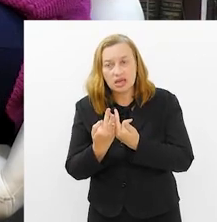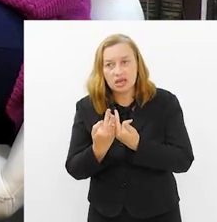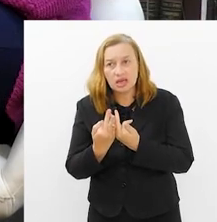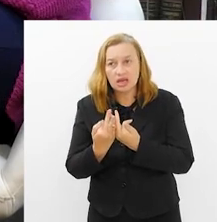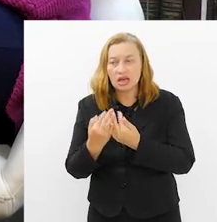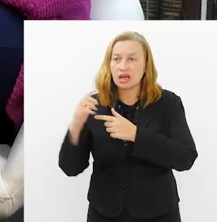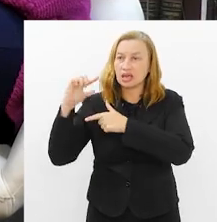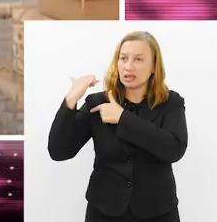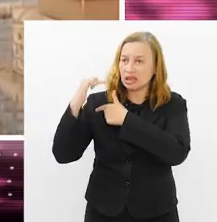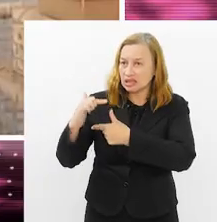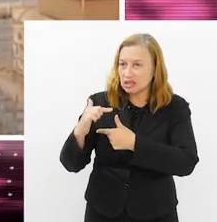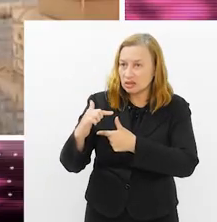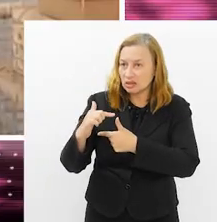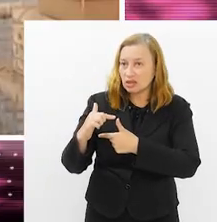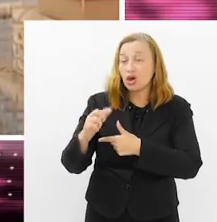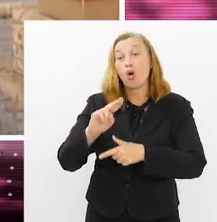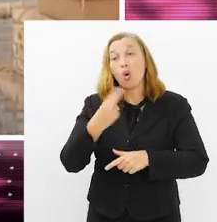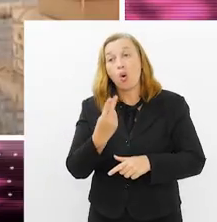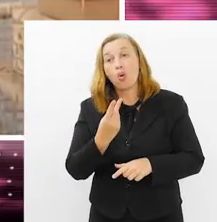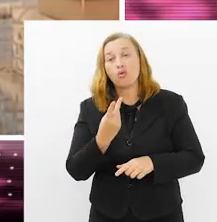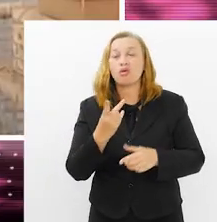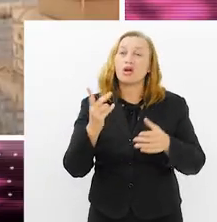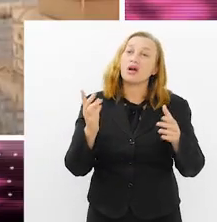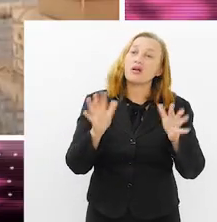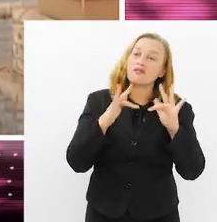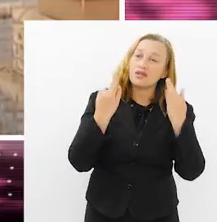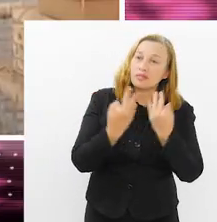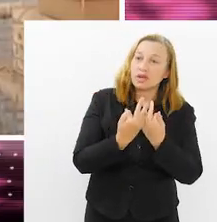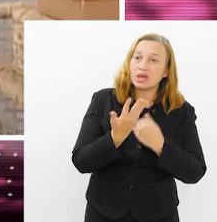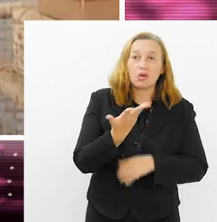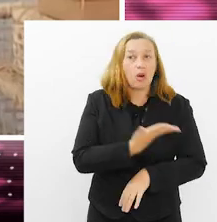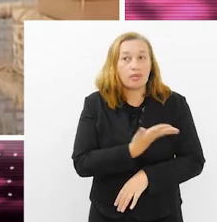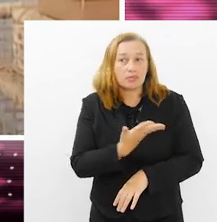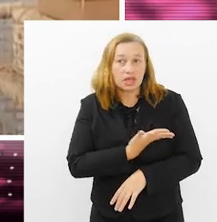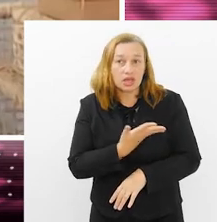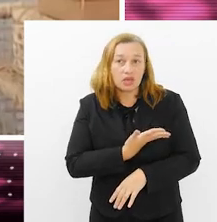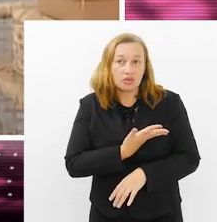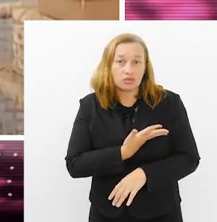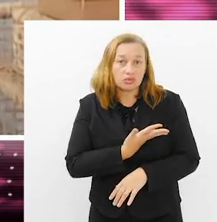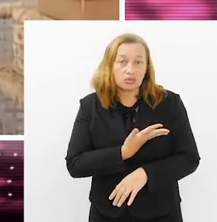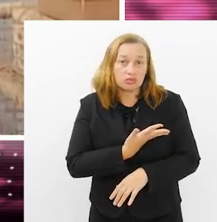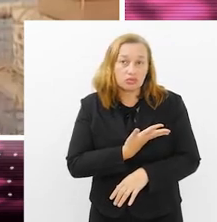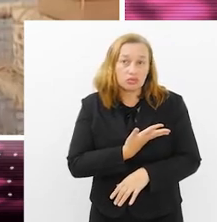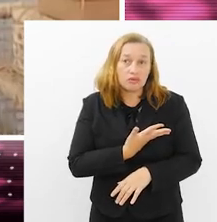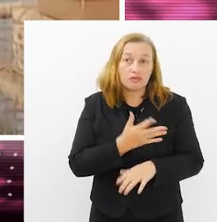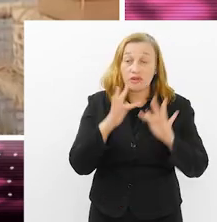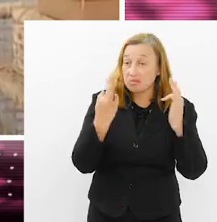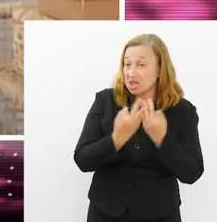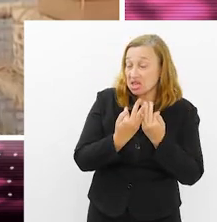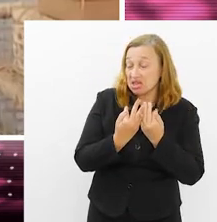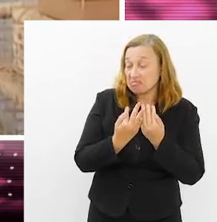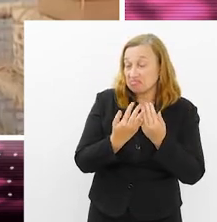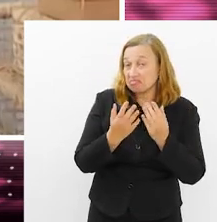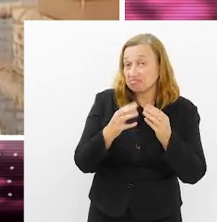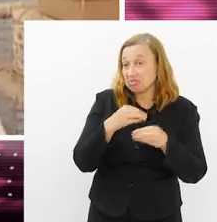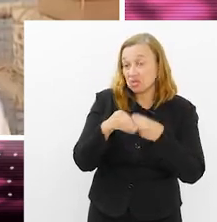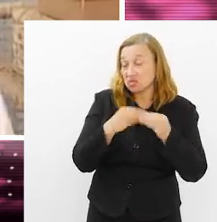famílias consanguíneas ou se são com pessoas escolhidas, né? Amigos, parentes, outros parentes,